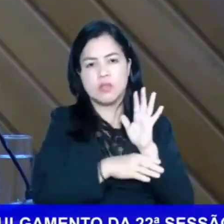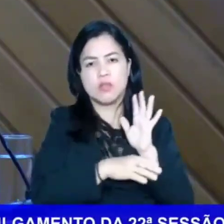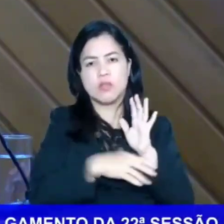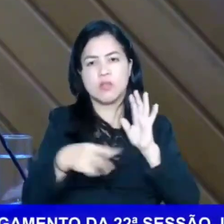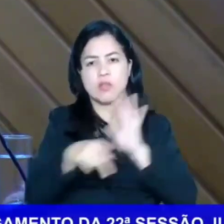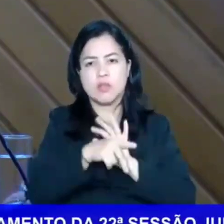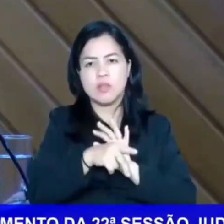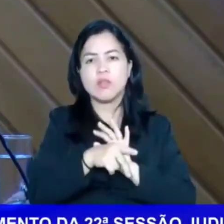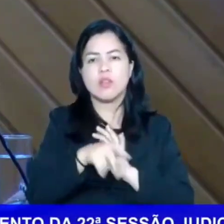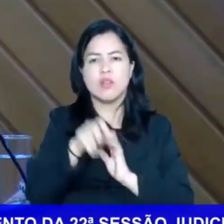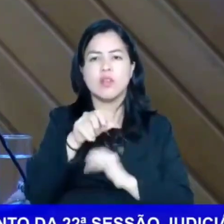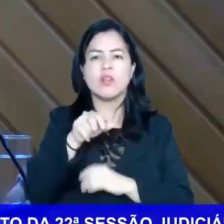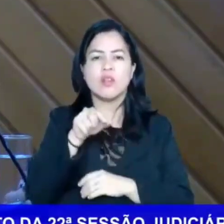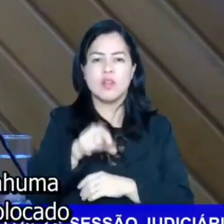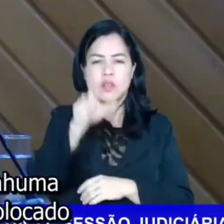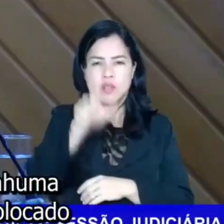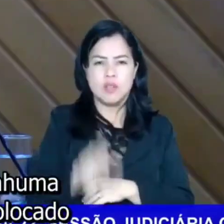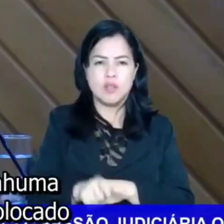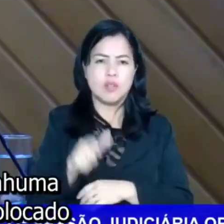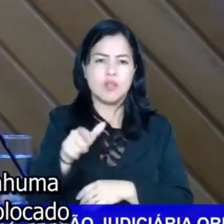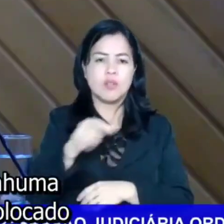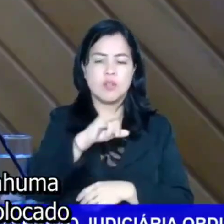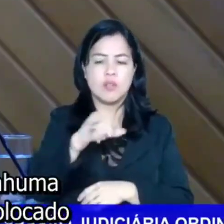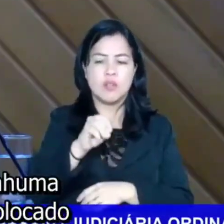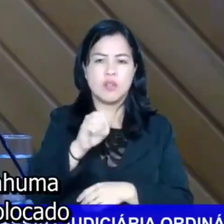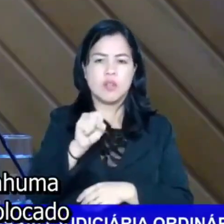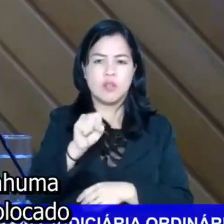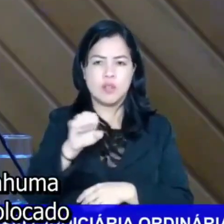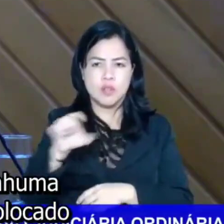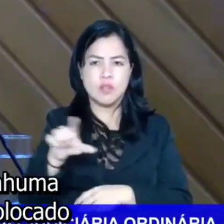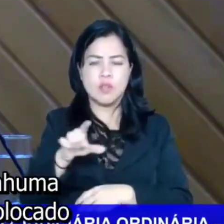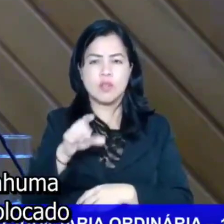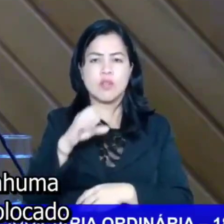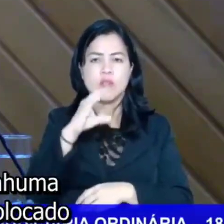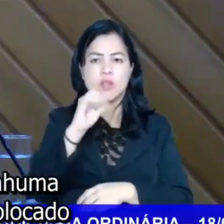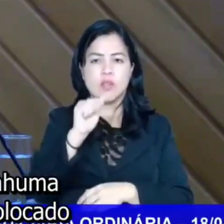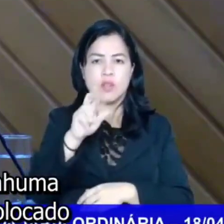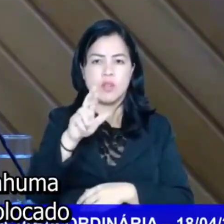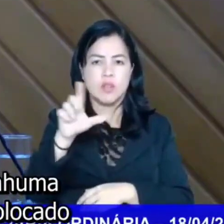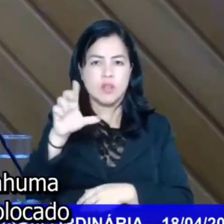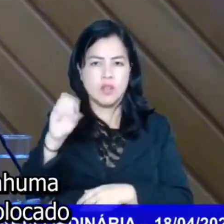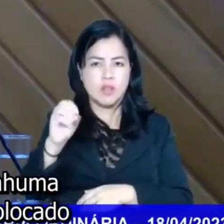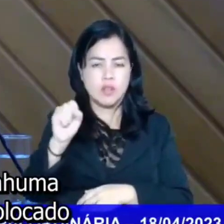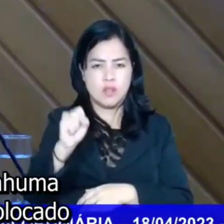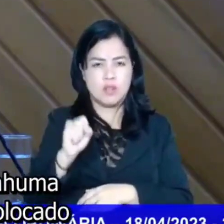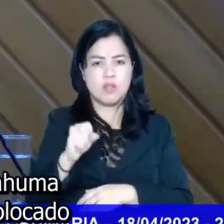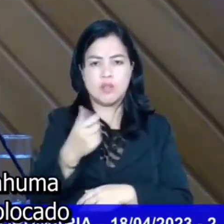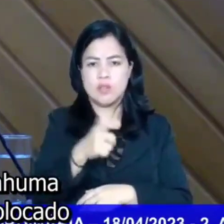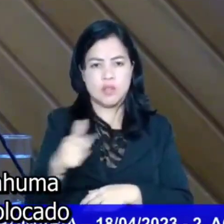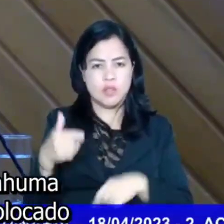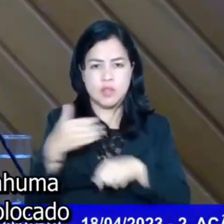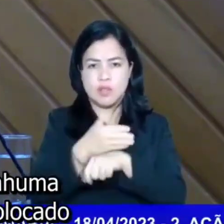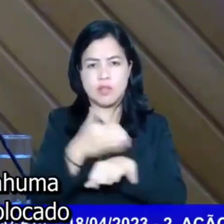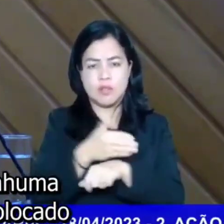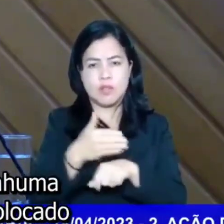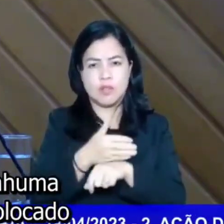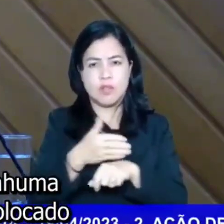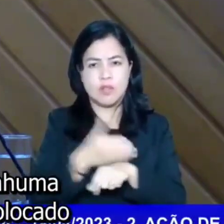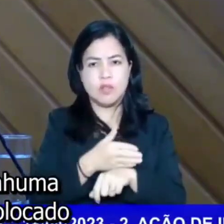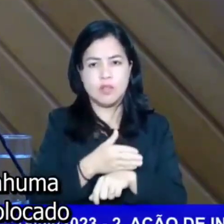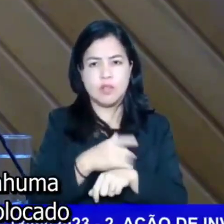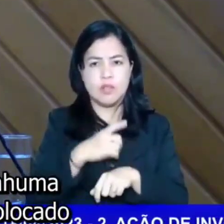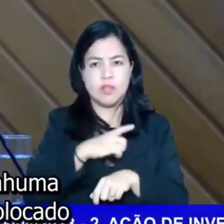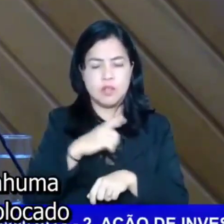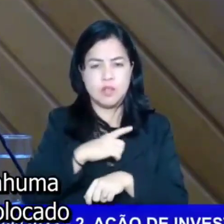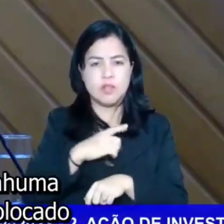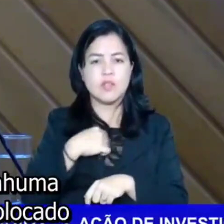O próprio autor, ele reconhece que José Carlos Carvalho Barbosa não teve nenhuma participação. Vejam bem,